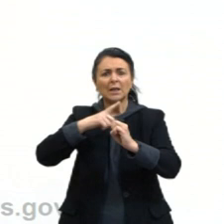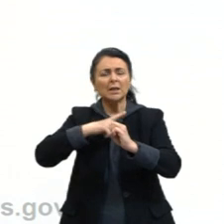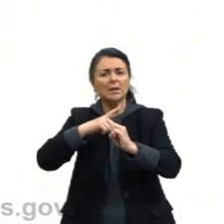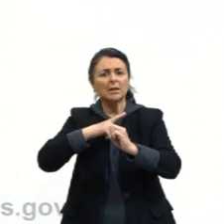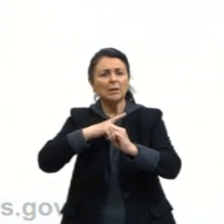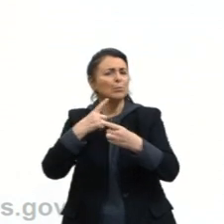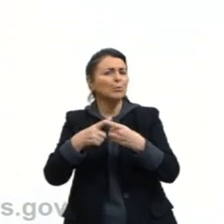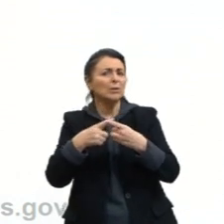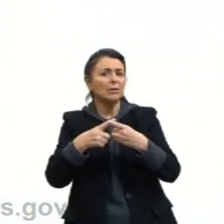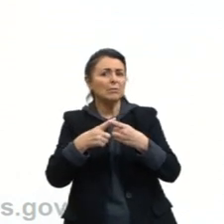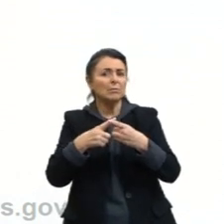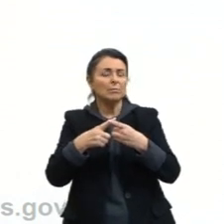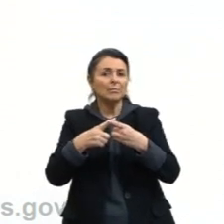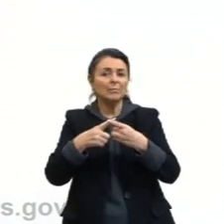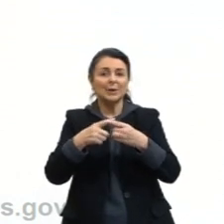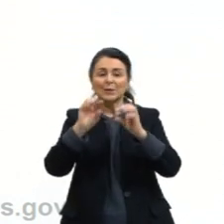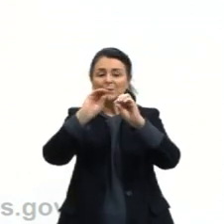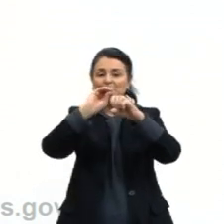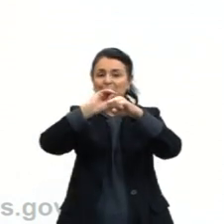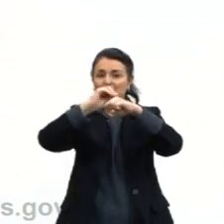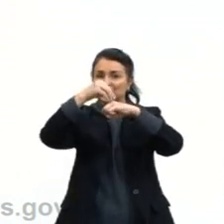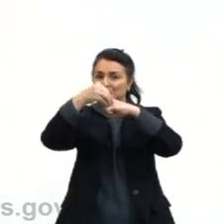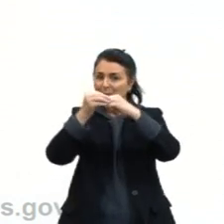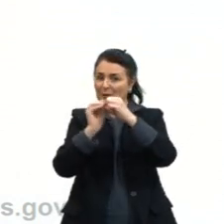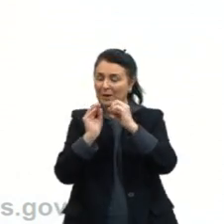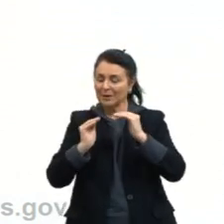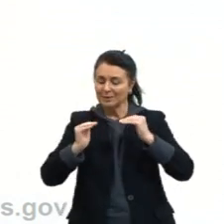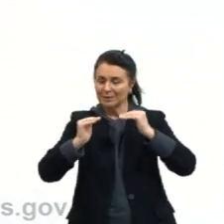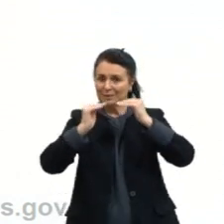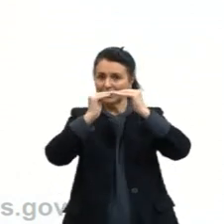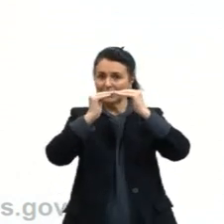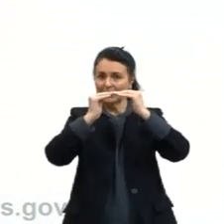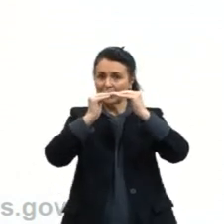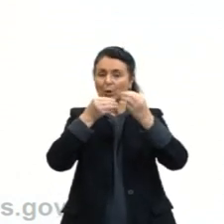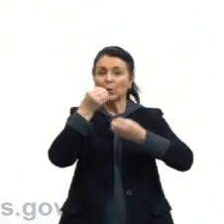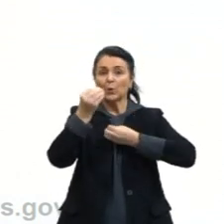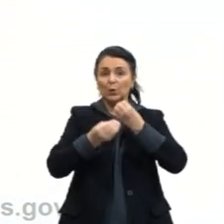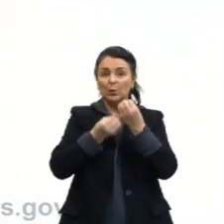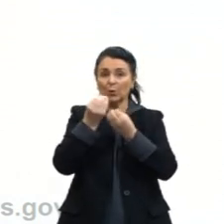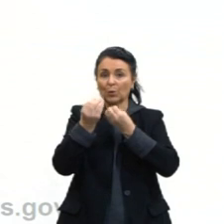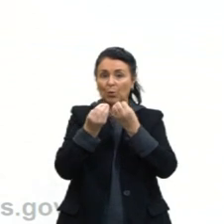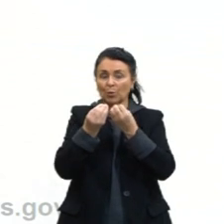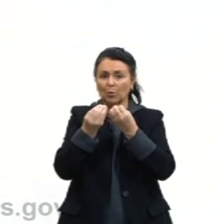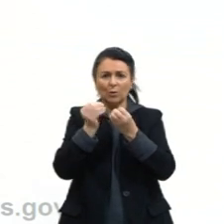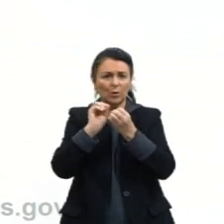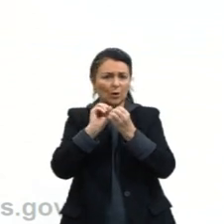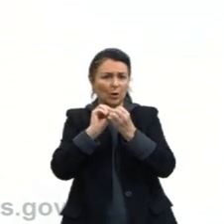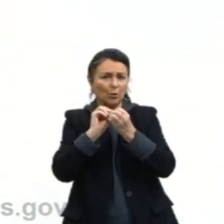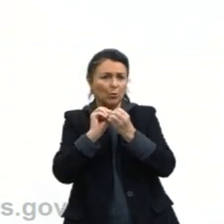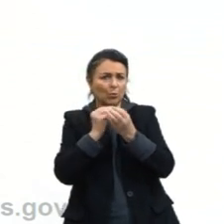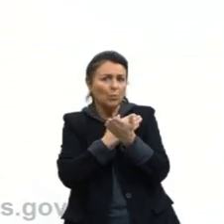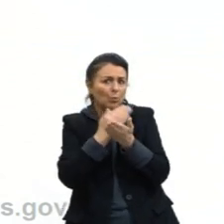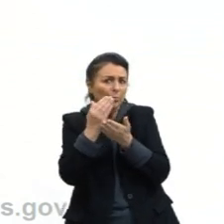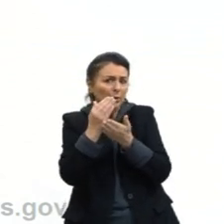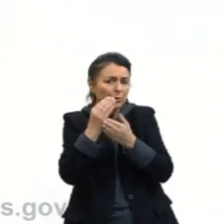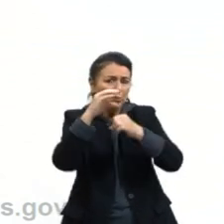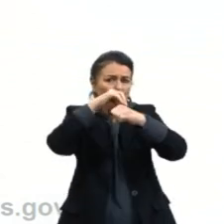finalidade de formar moléculas estáveis como que eu formo moléculas estáveis